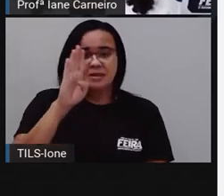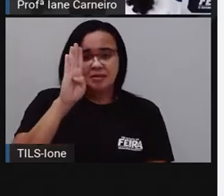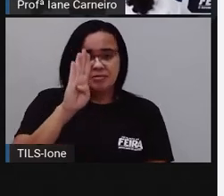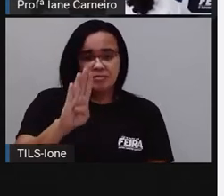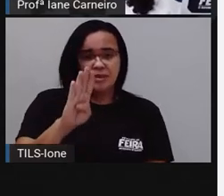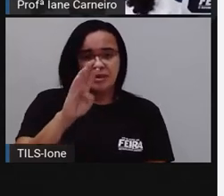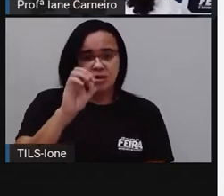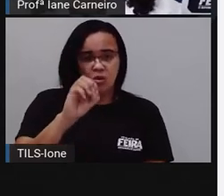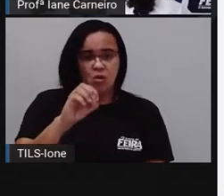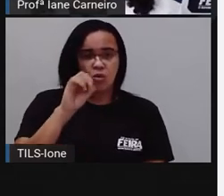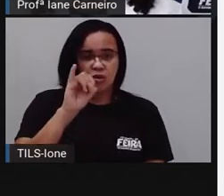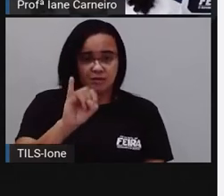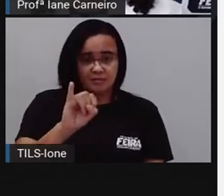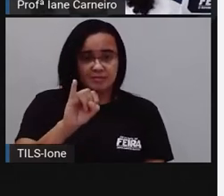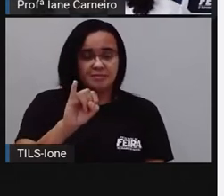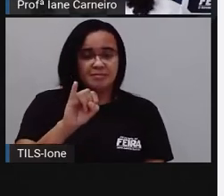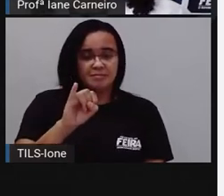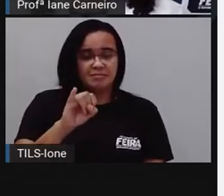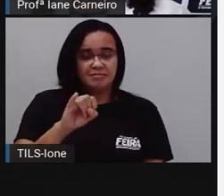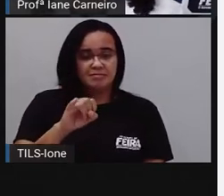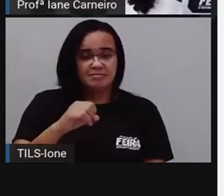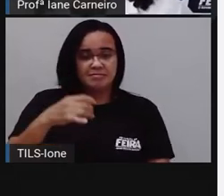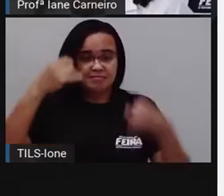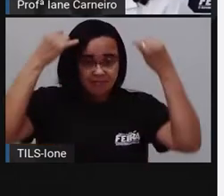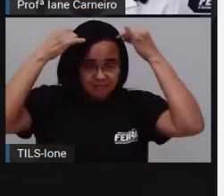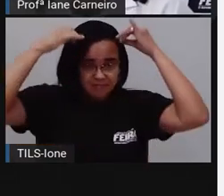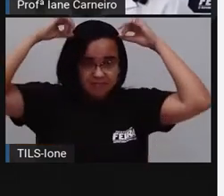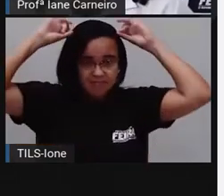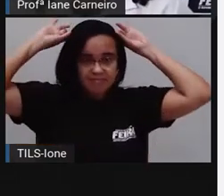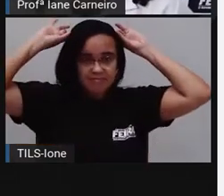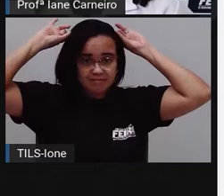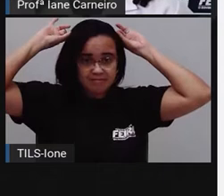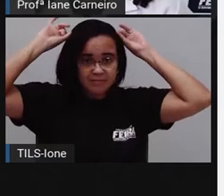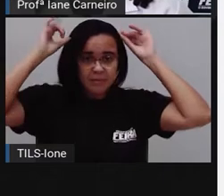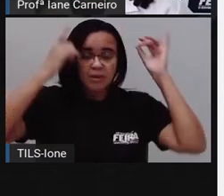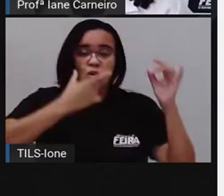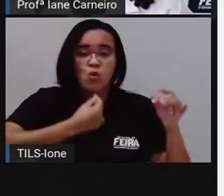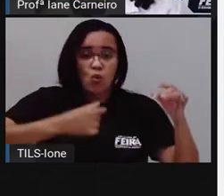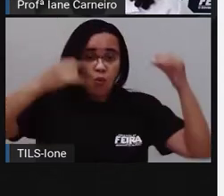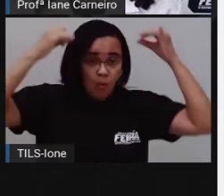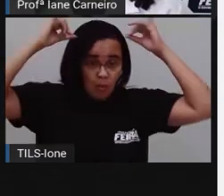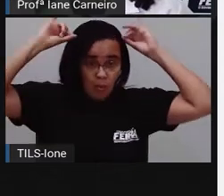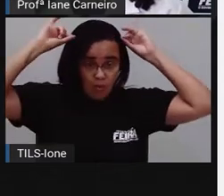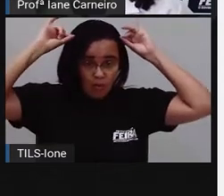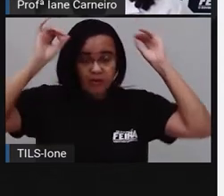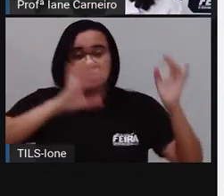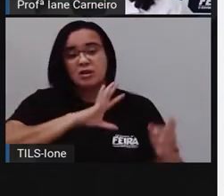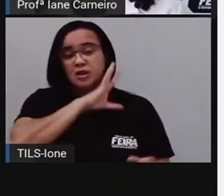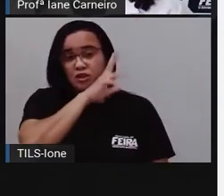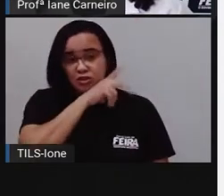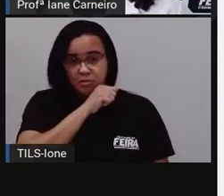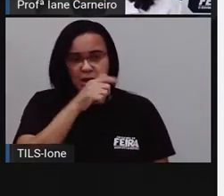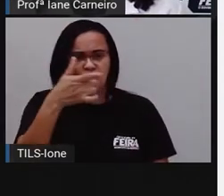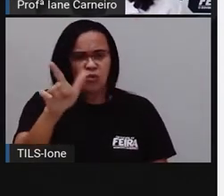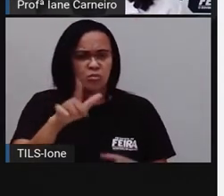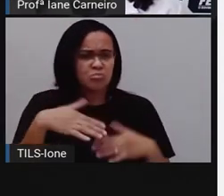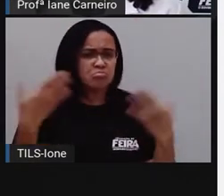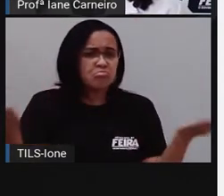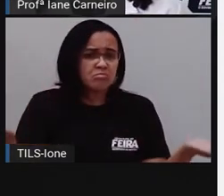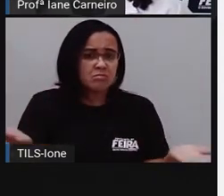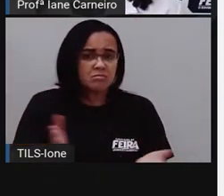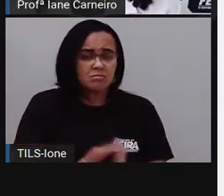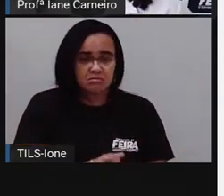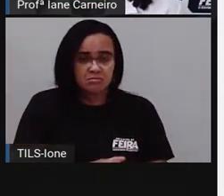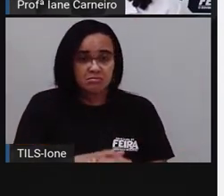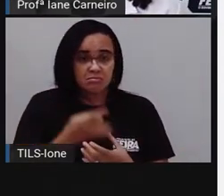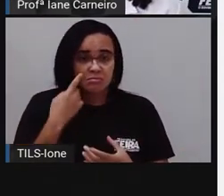ó. Boi. Certo? É, outro nome de animal com a letra B. Vamos